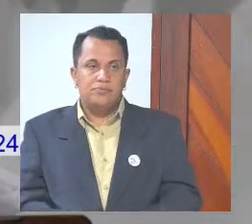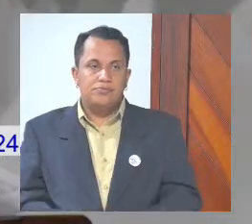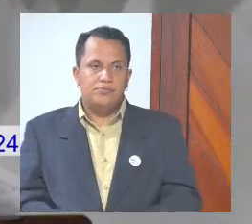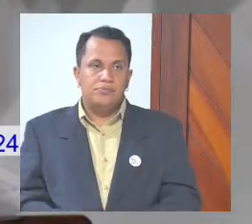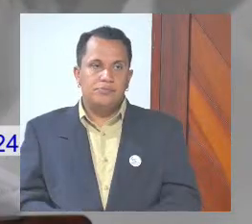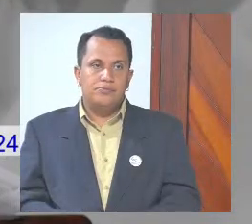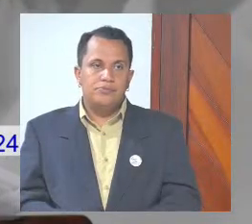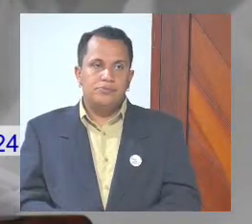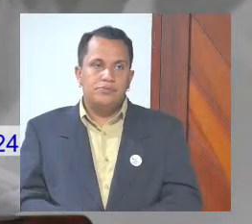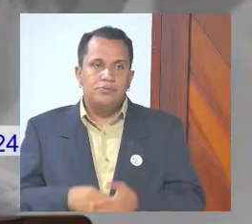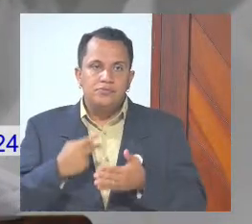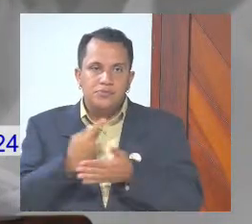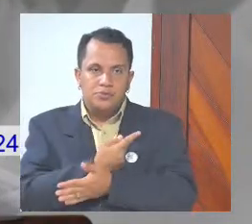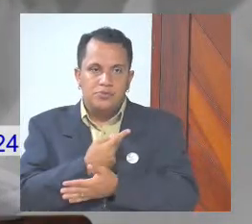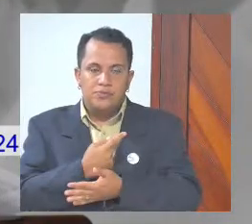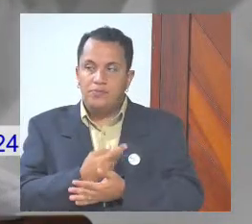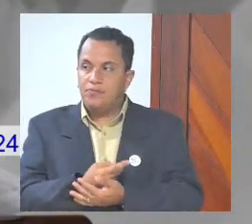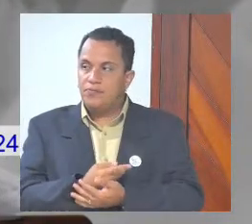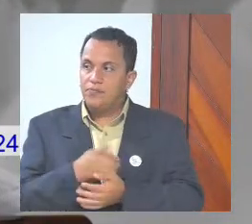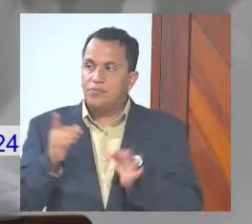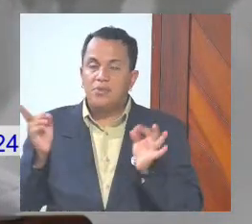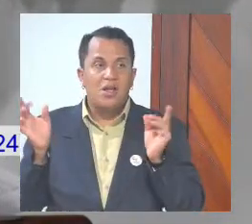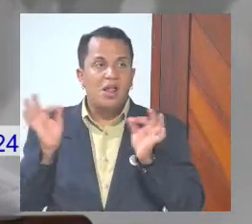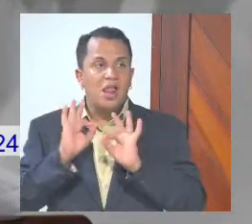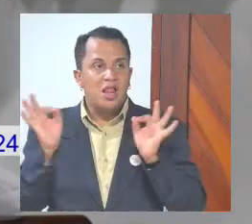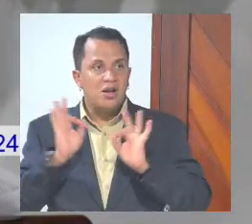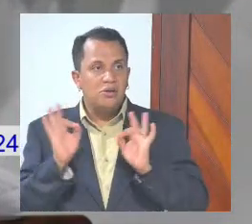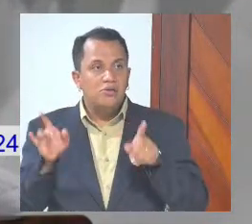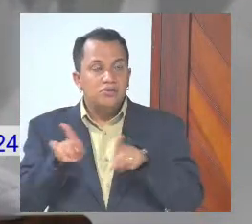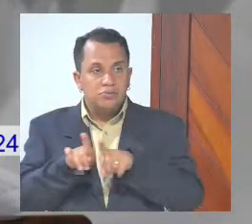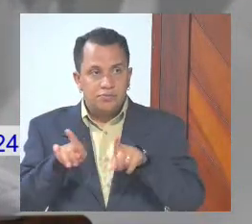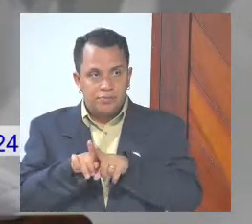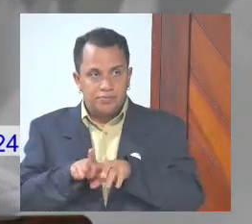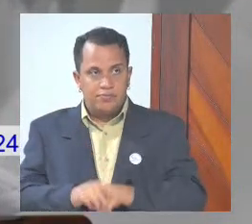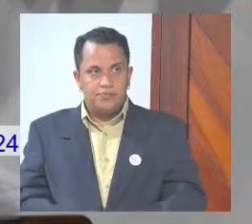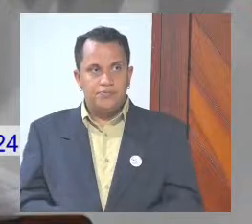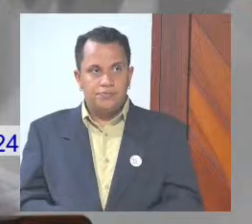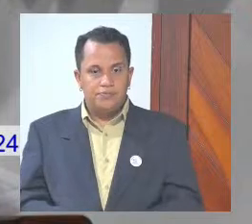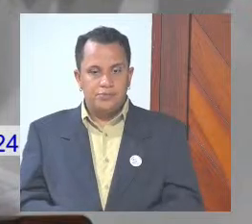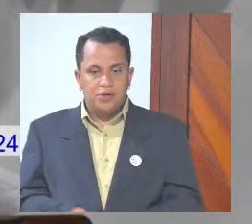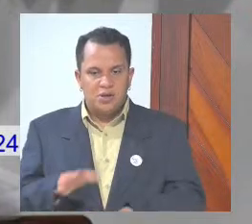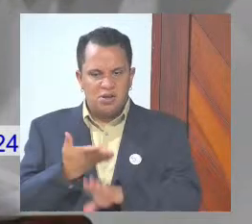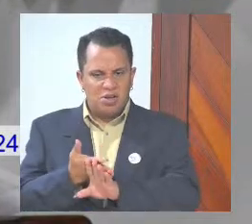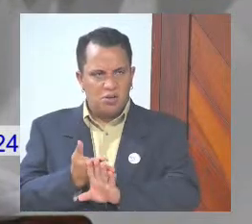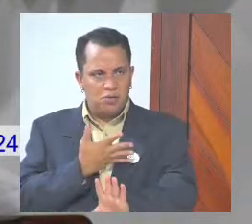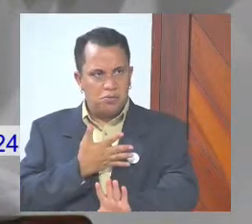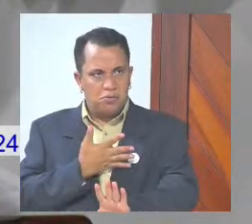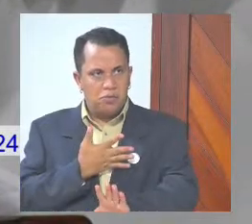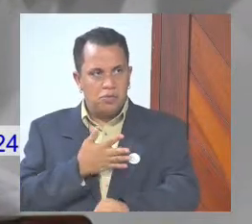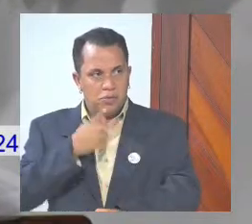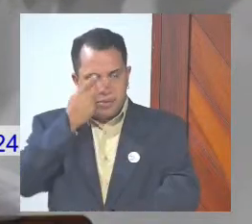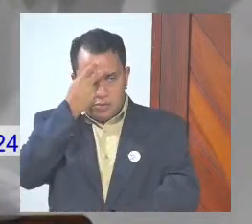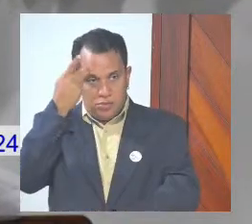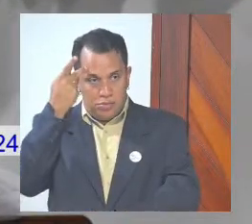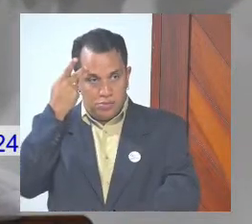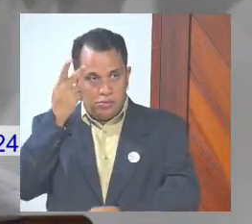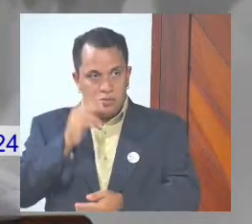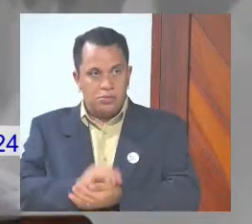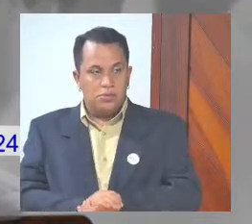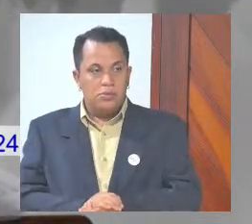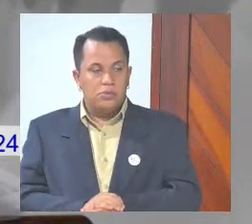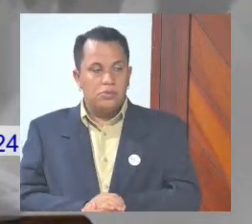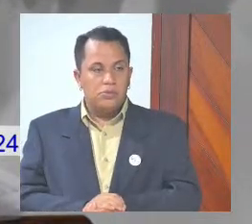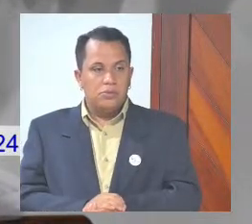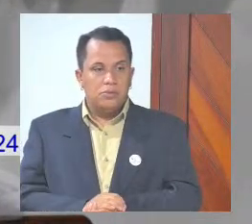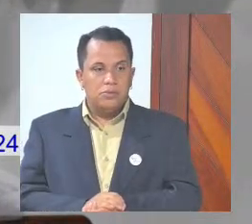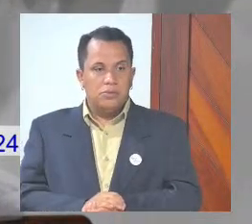inocente. Que não sejamos também traidores dessa população. Ela